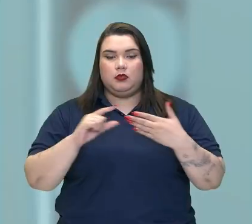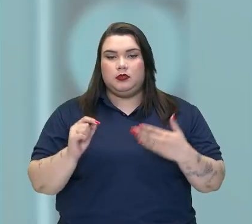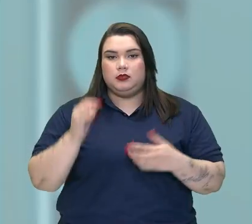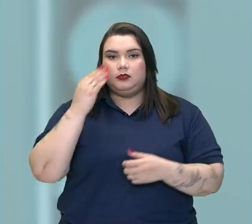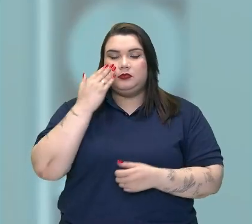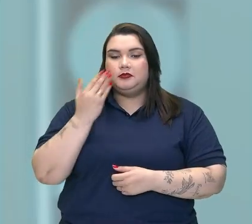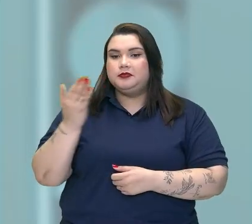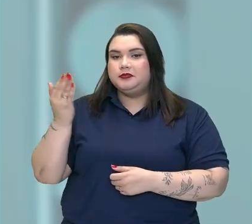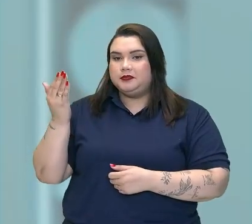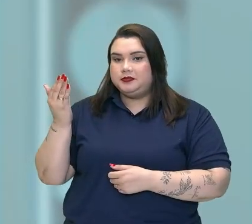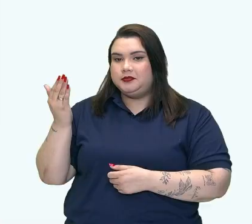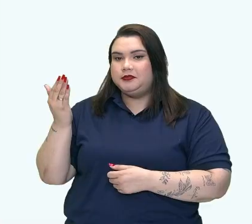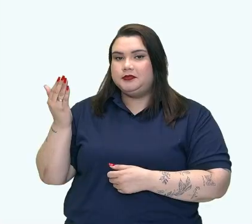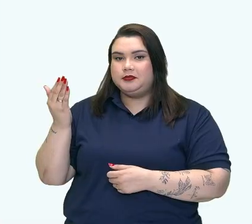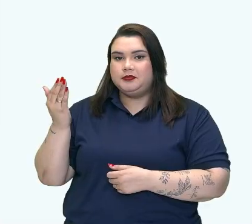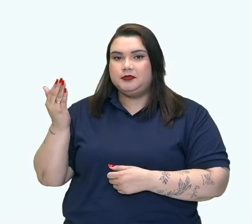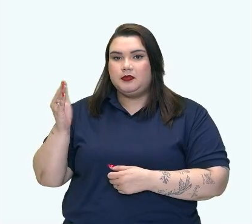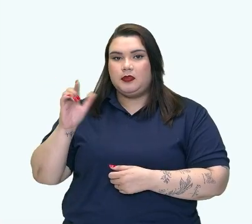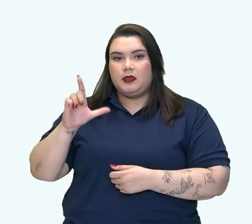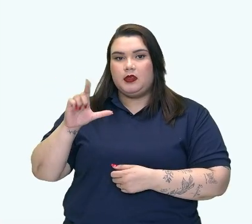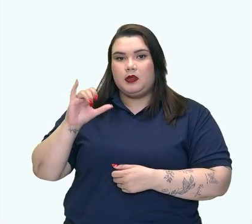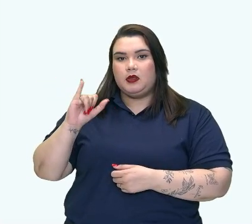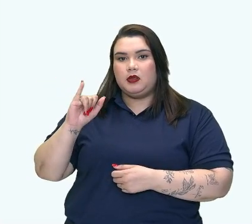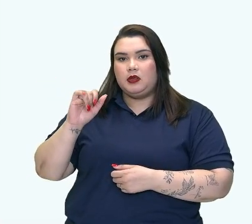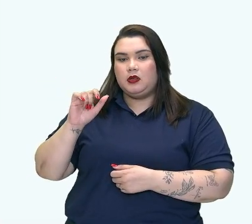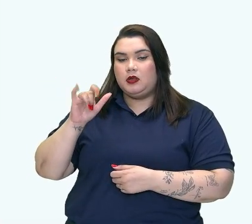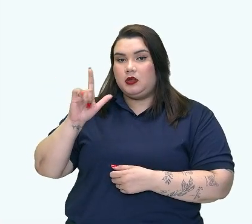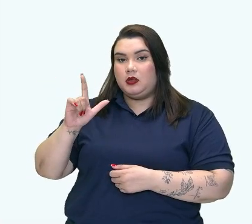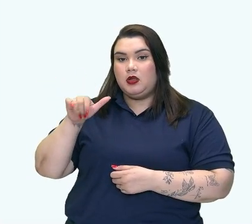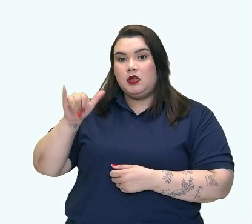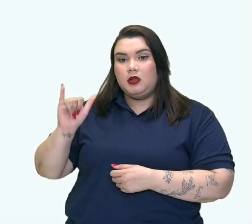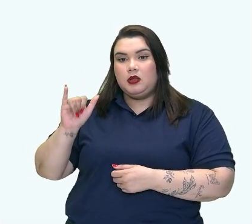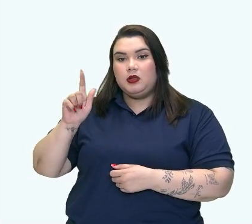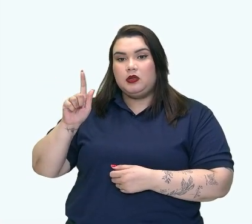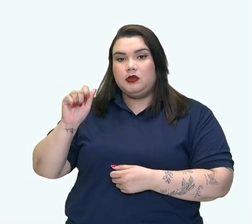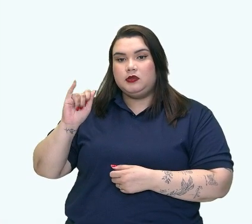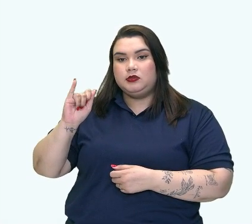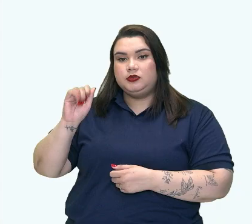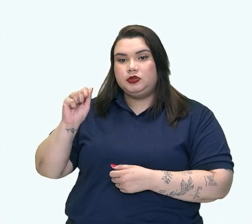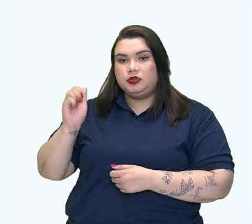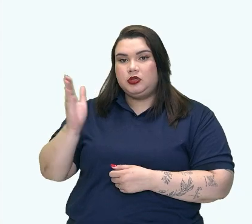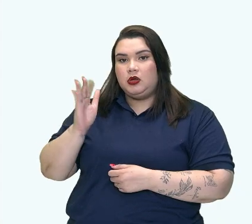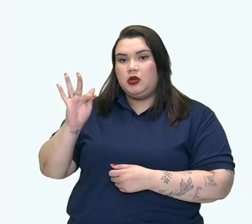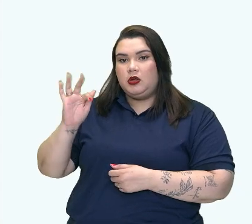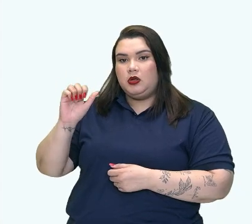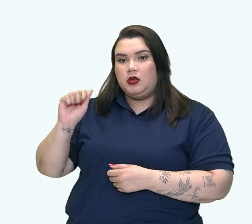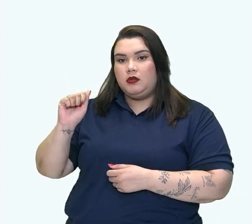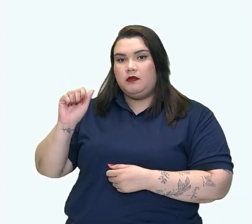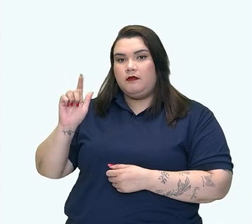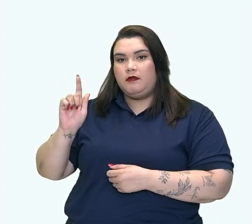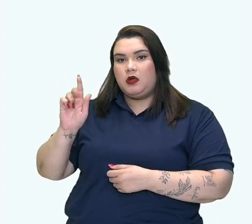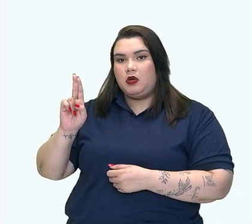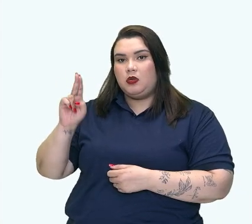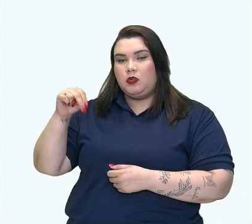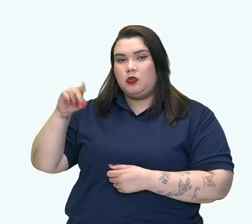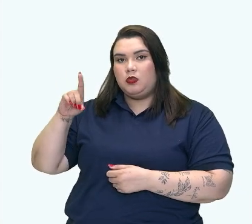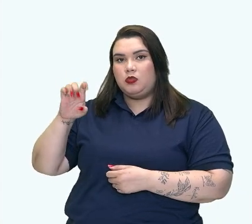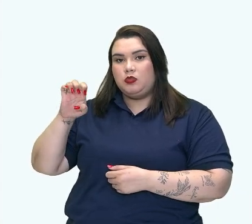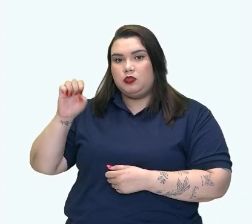quero que vocês acompanhem comigo aí. Então, características da obra de Lígia Fagundes Telles. É uma